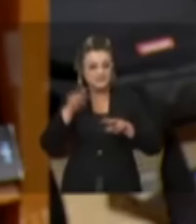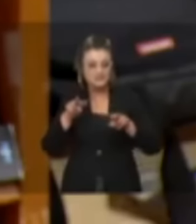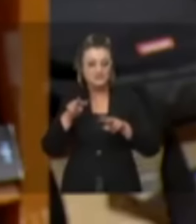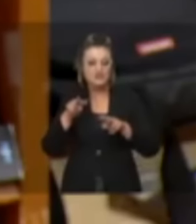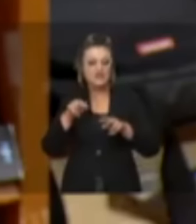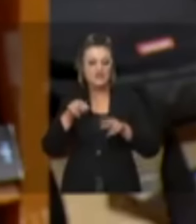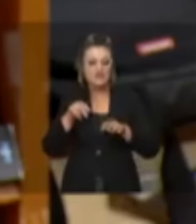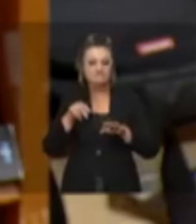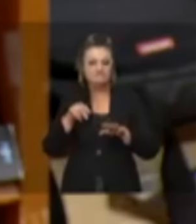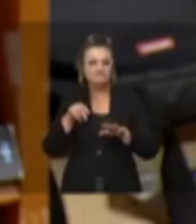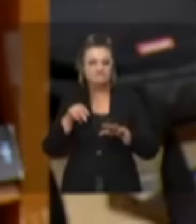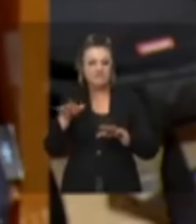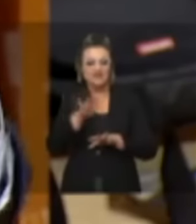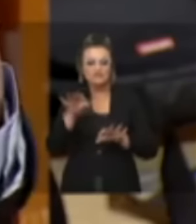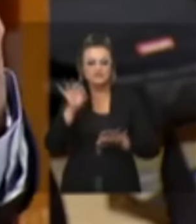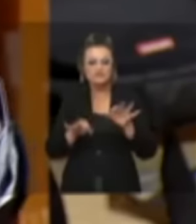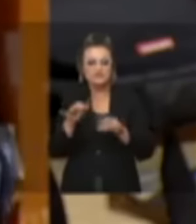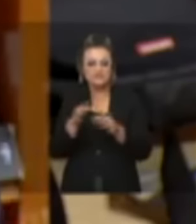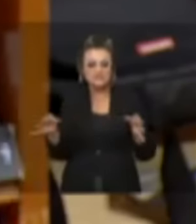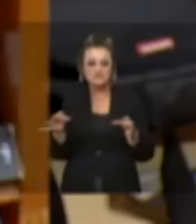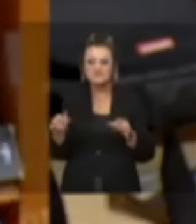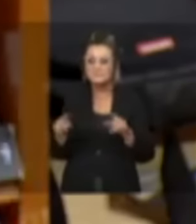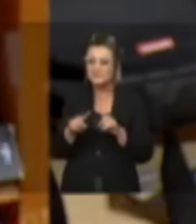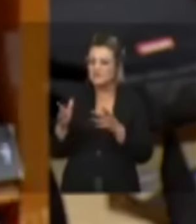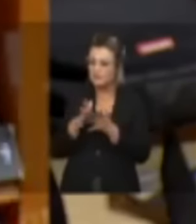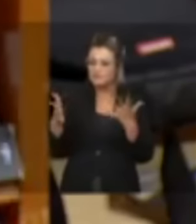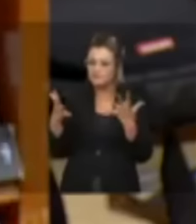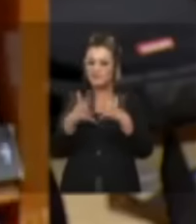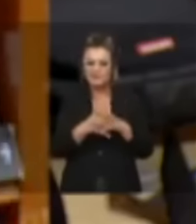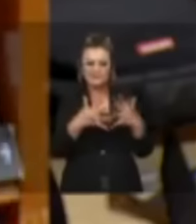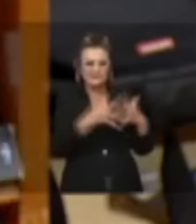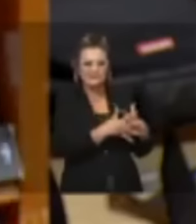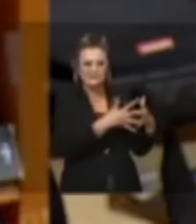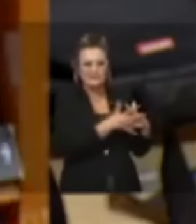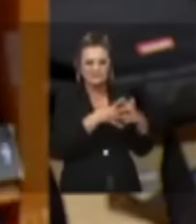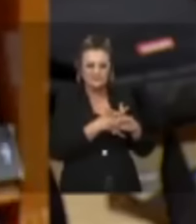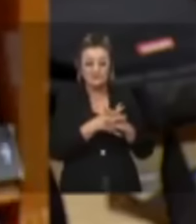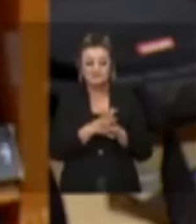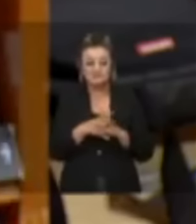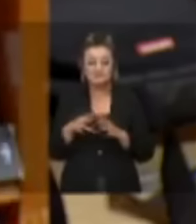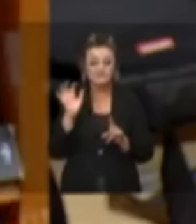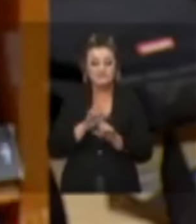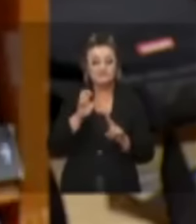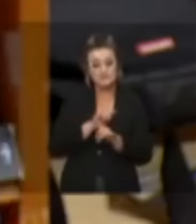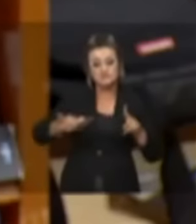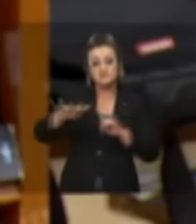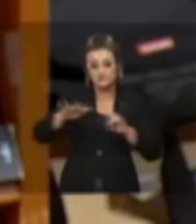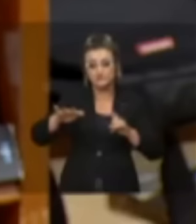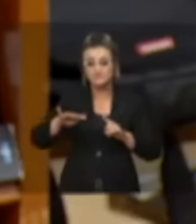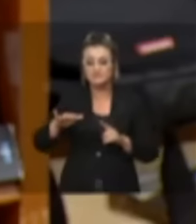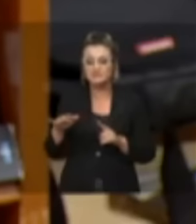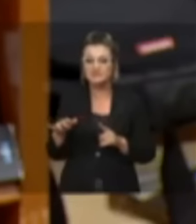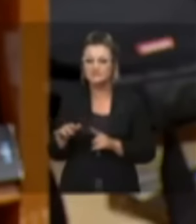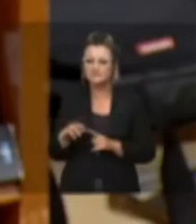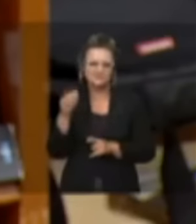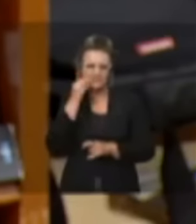juridicamente simples mas ela envolve complexidades sociais relevantes eu eu vou tentar